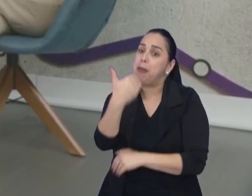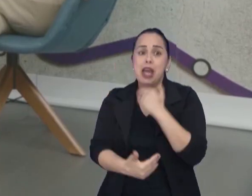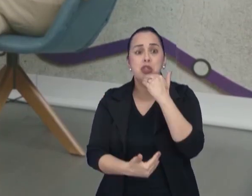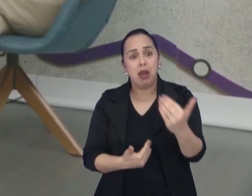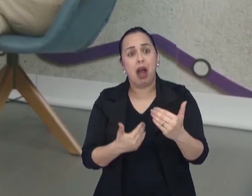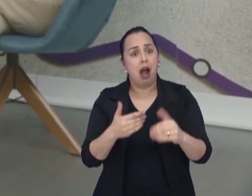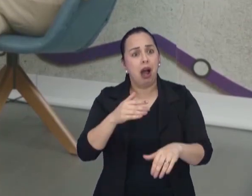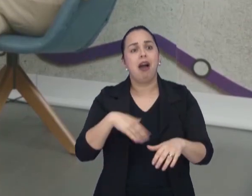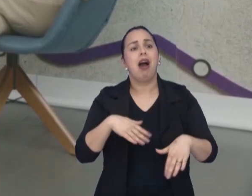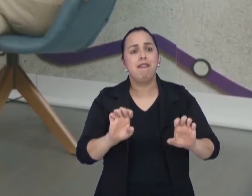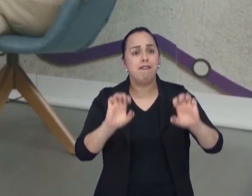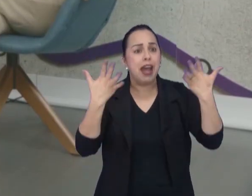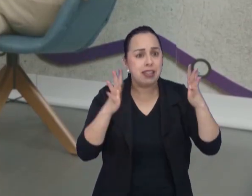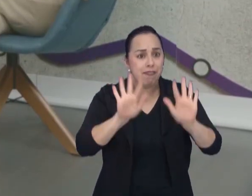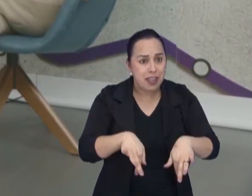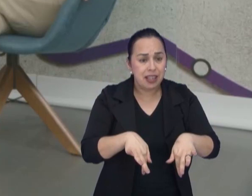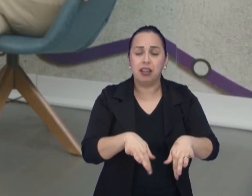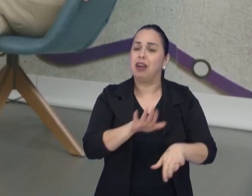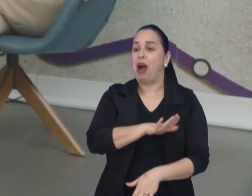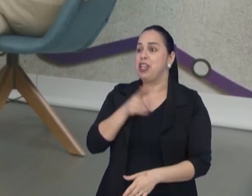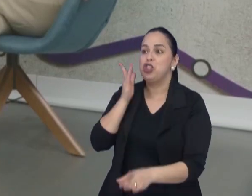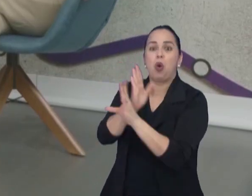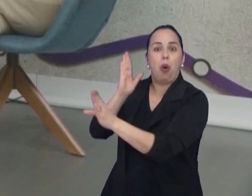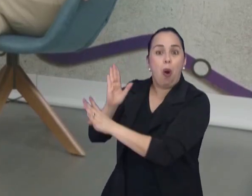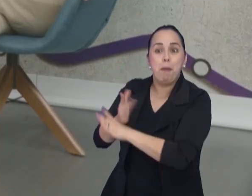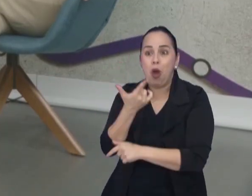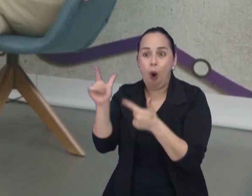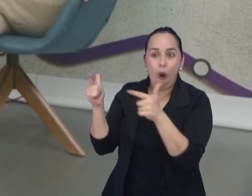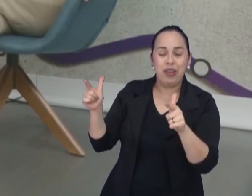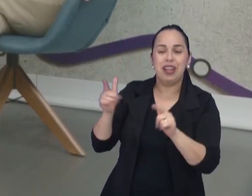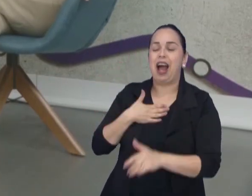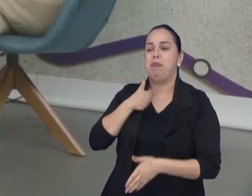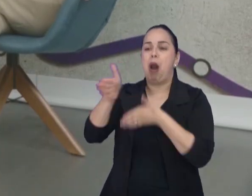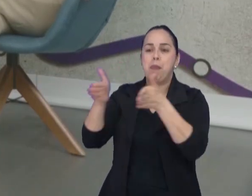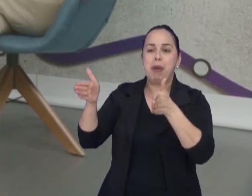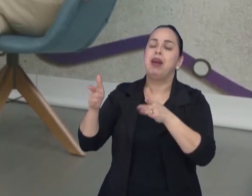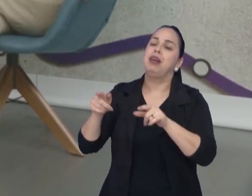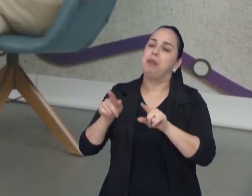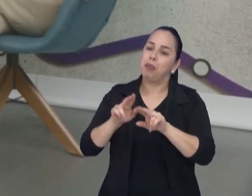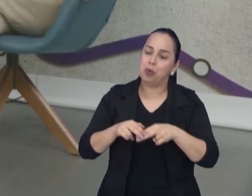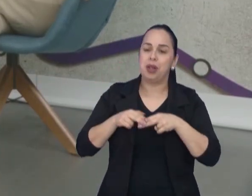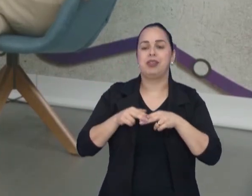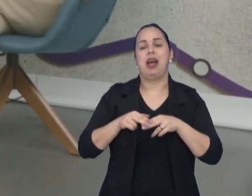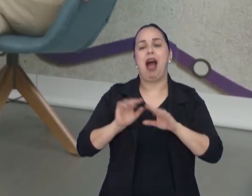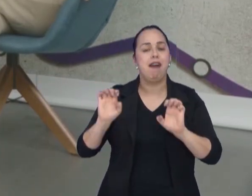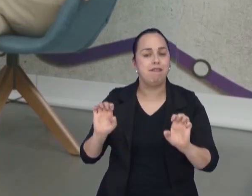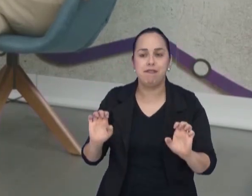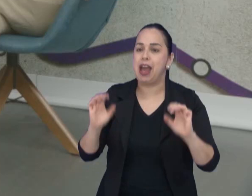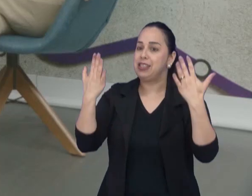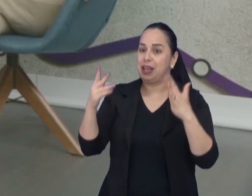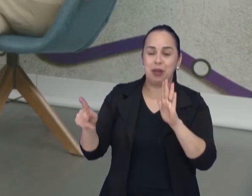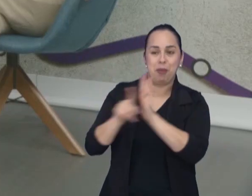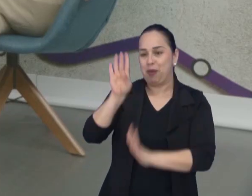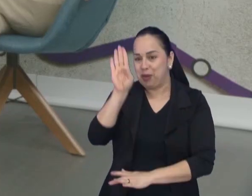acabou a festa junina, tem mais uma, aí descobrem mais uma e vão nela, né? Então, quer dizer, isso está se estendendo mesmo, uma festa super